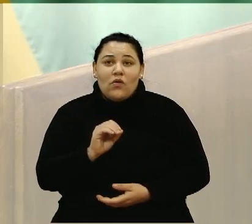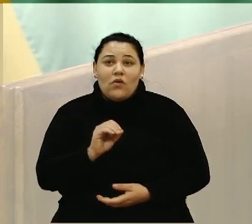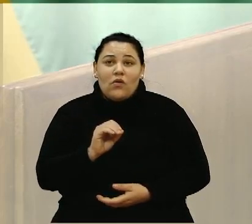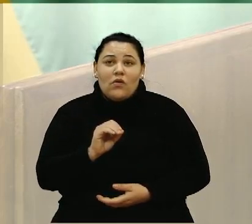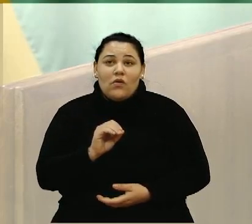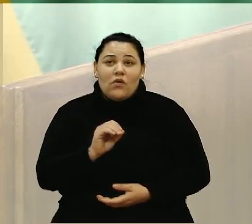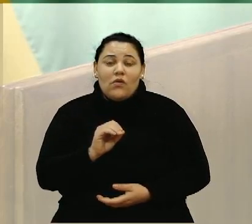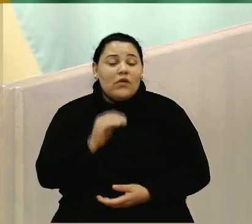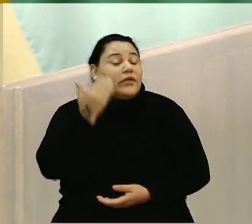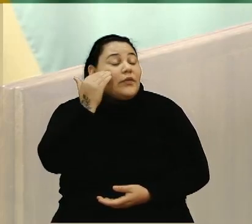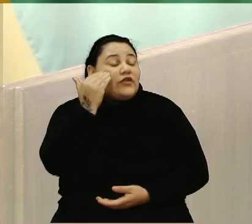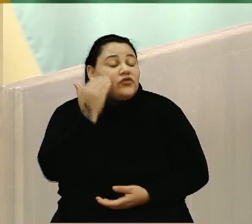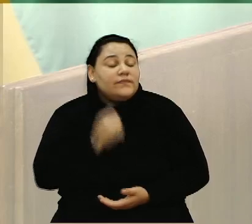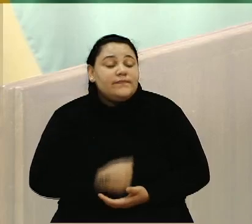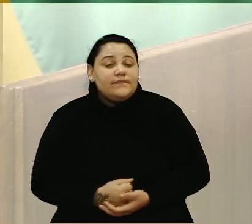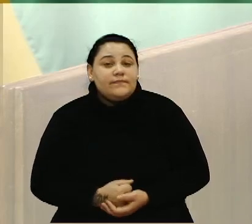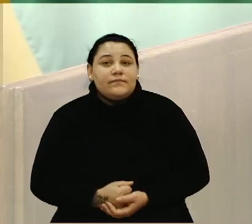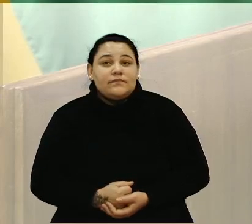Não entendi.